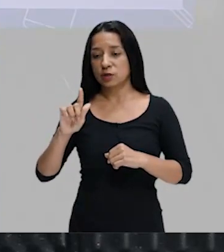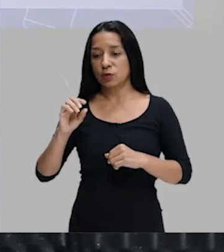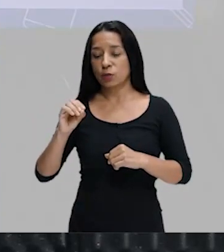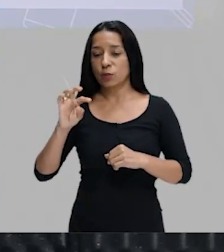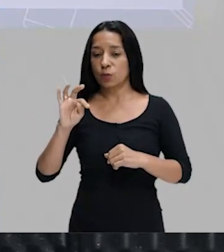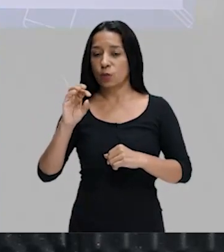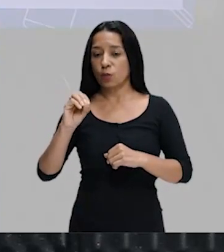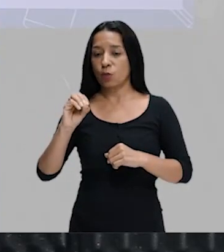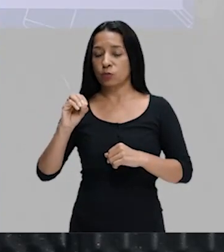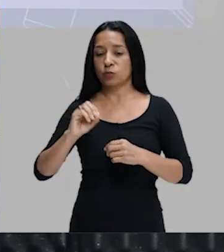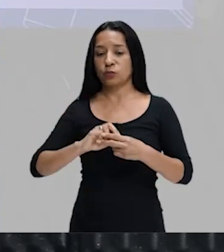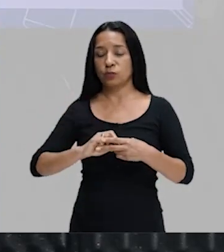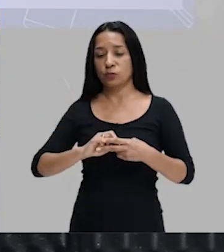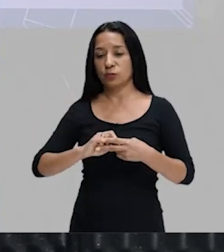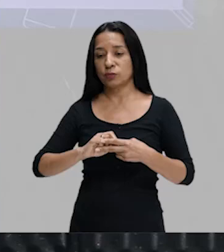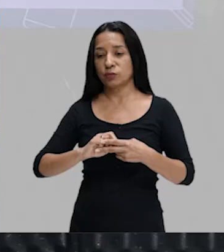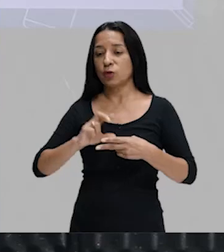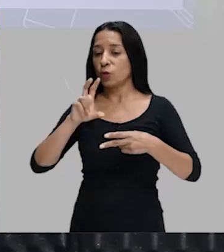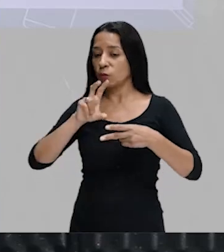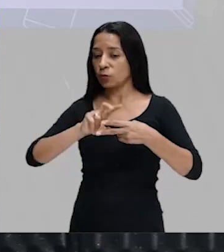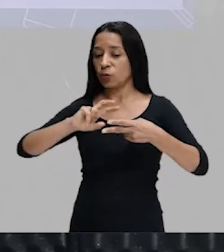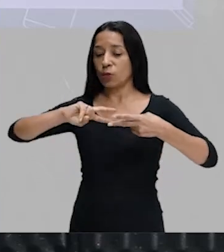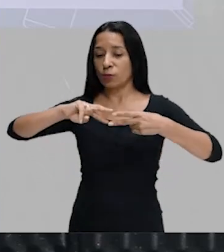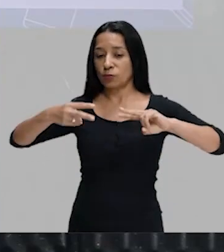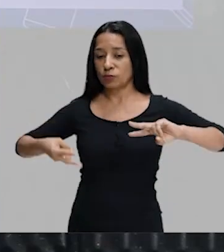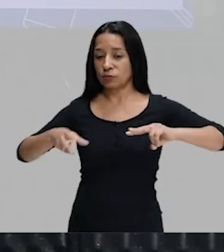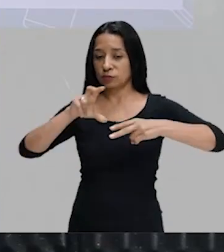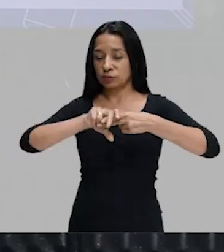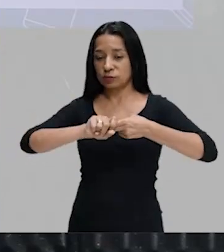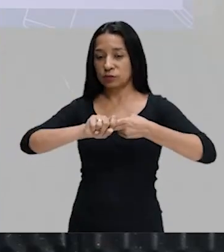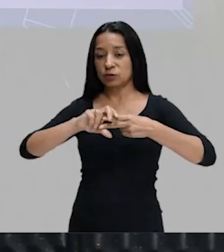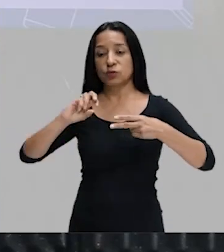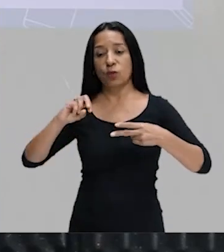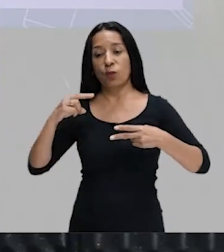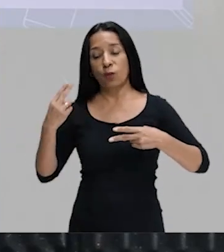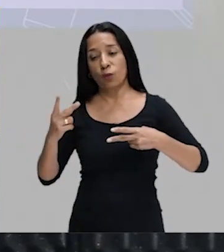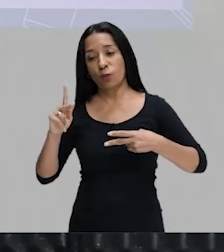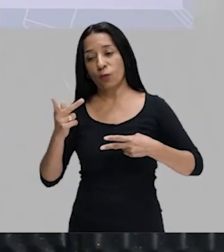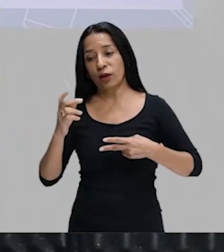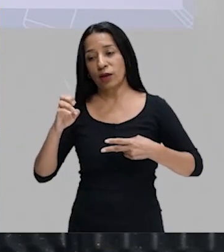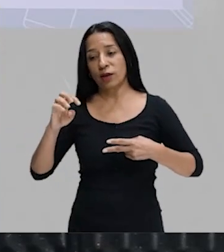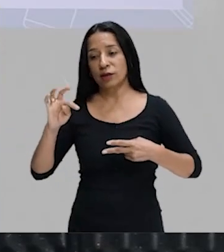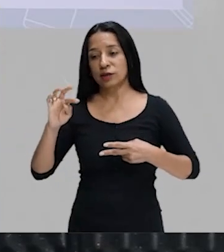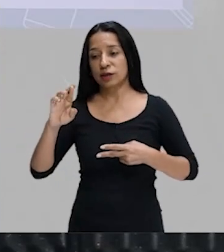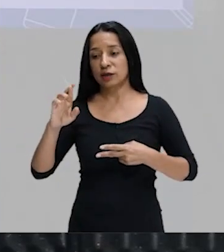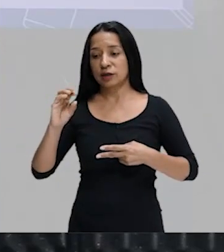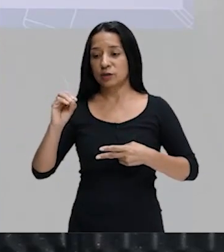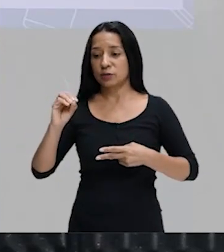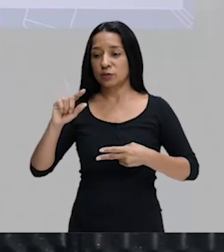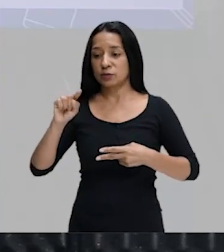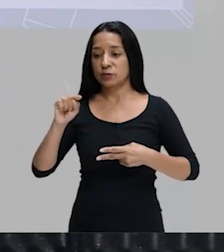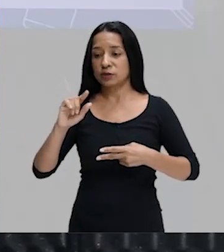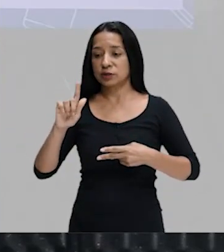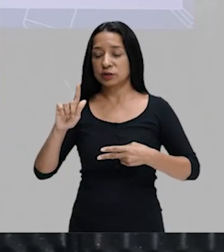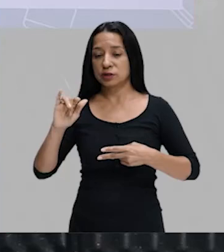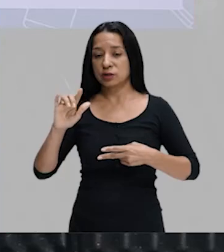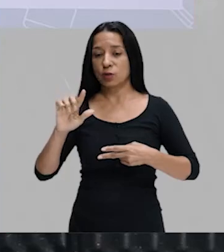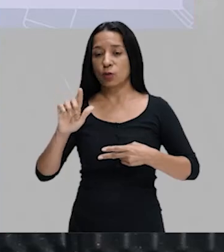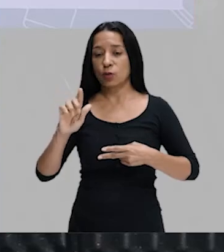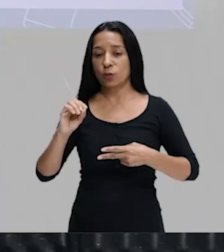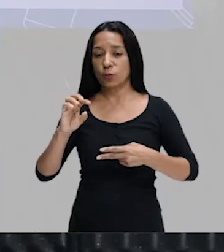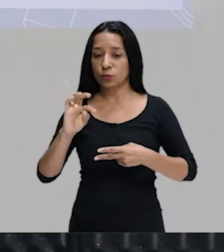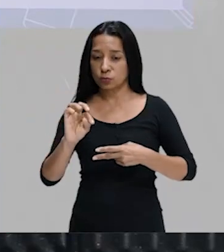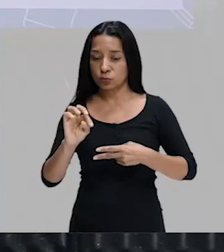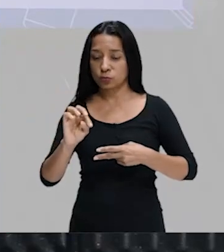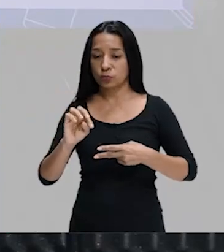pode ser heterozigoto e ele pode ser homozigoto recessivo. Mas vamos